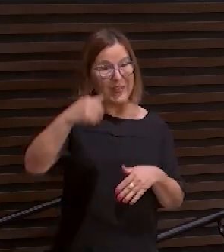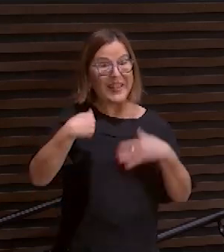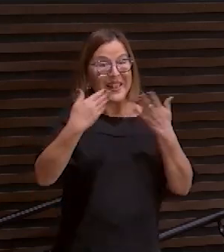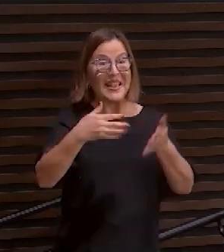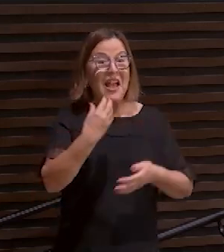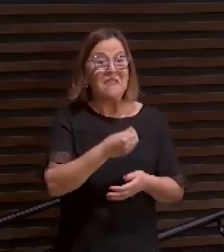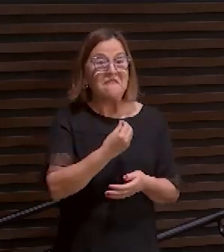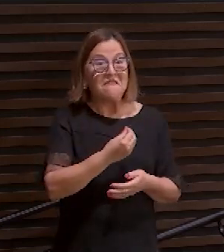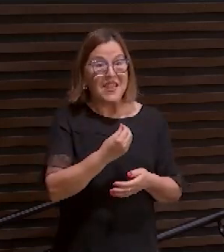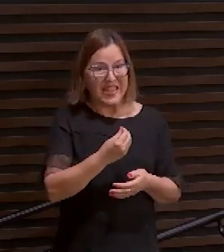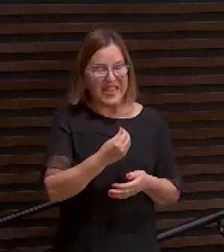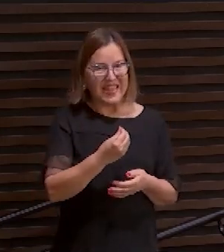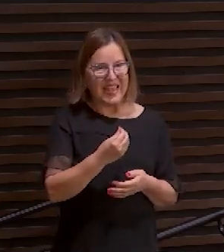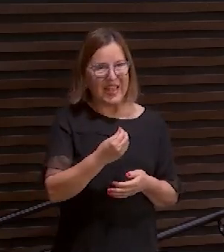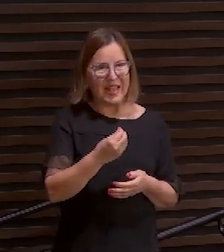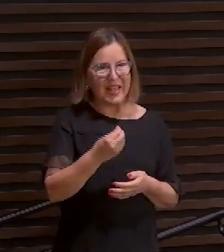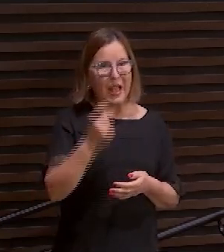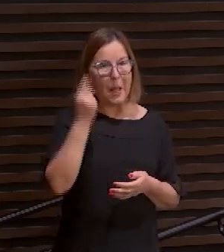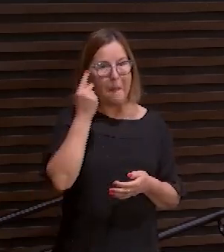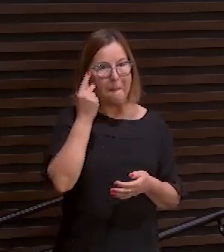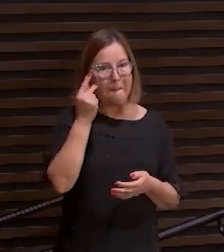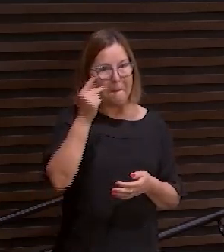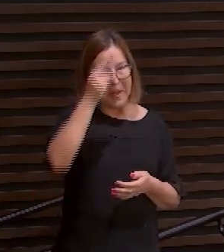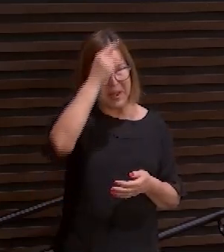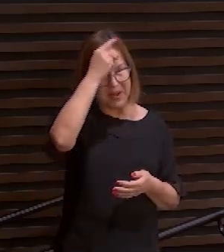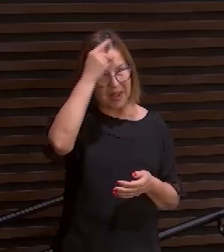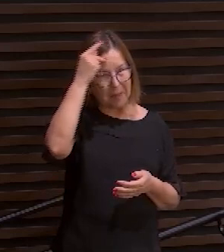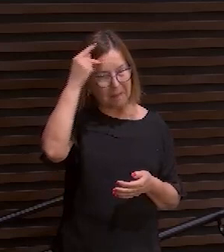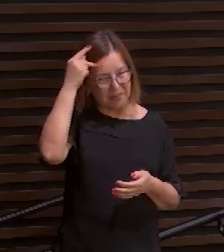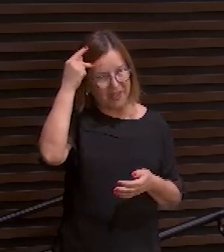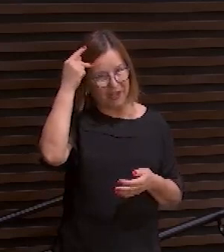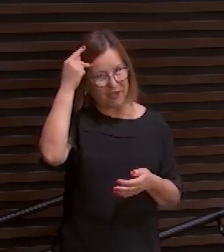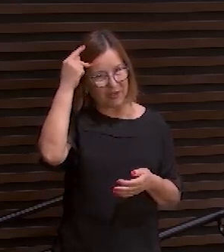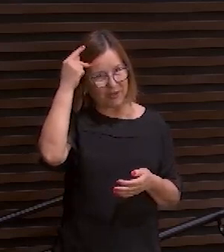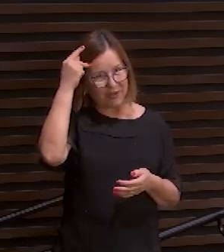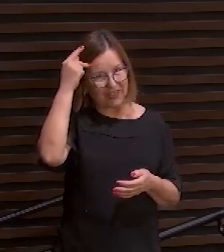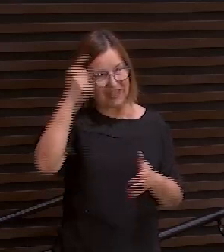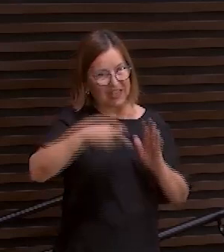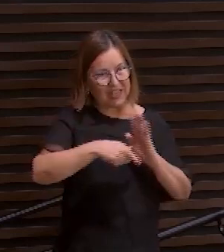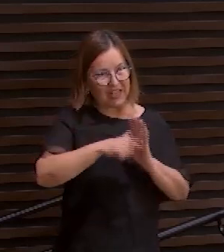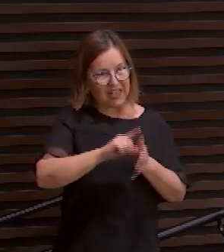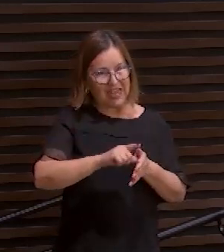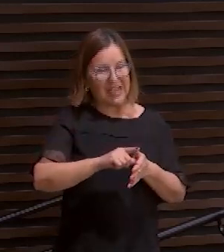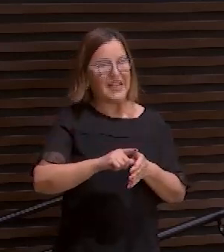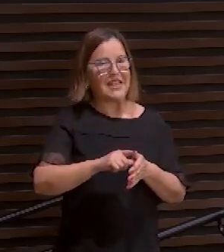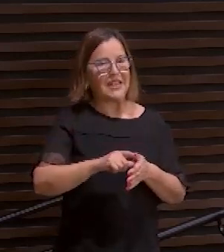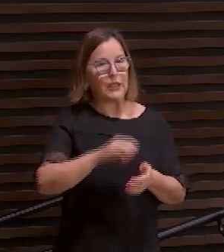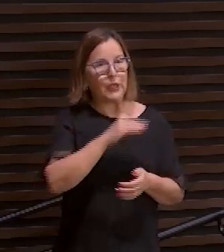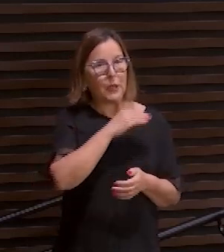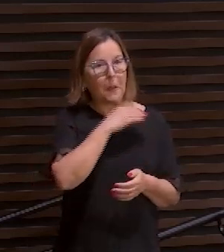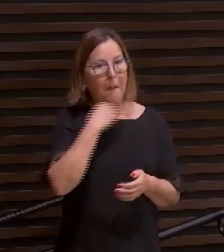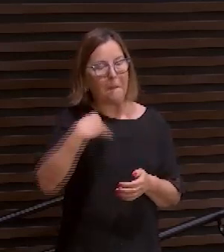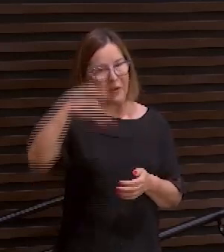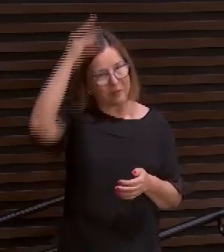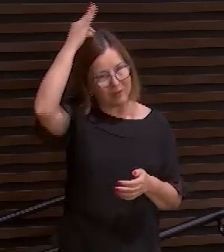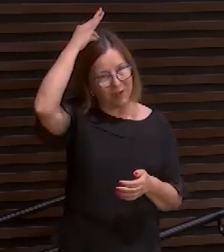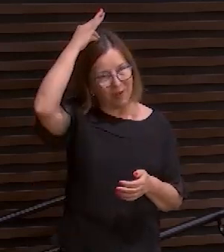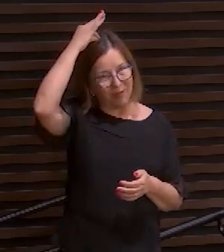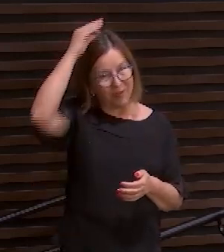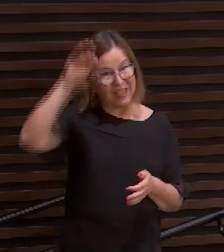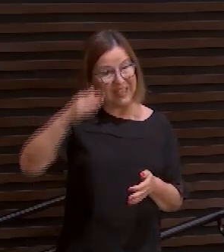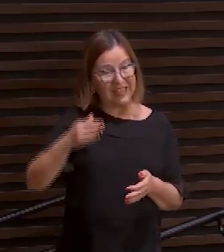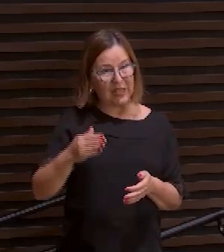que estava espiritualmente morto, e ele passa a crer. E em consequência